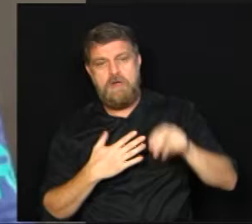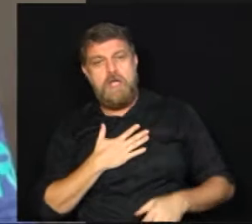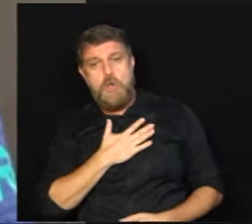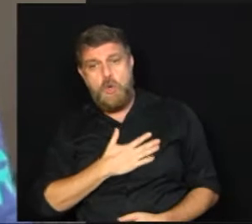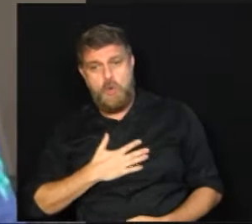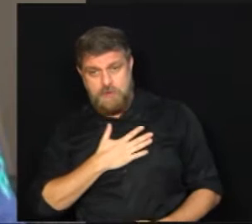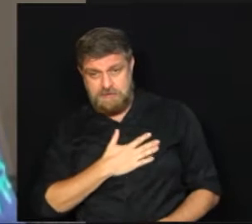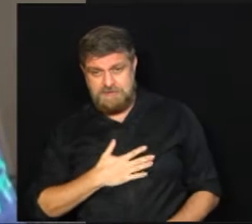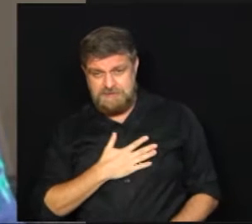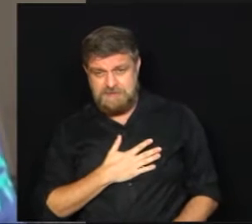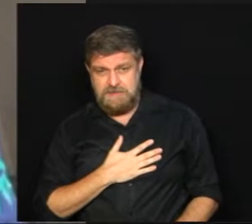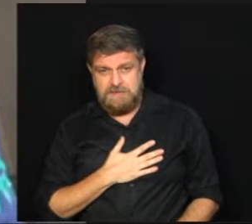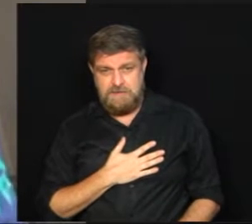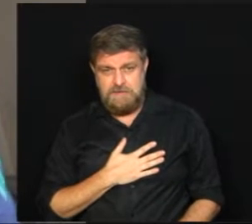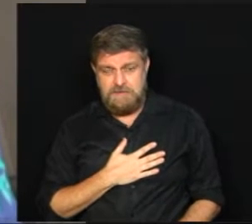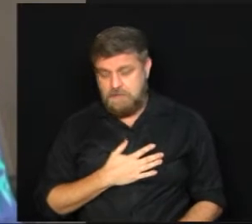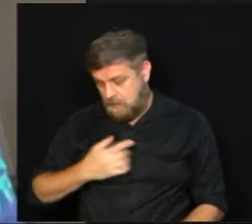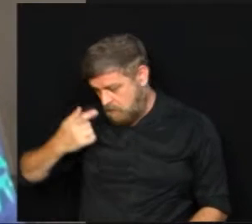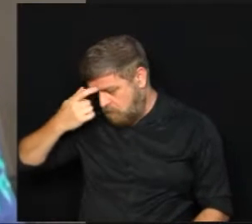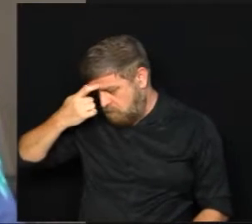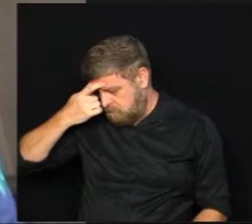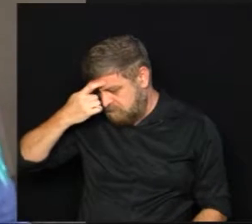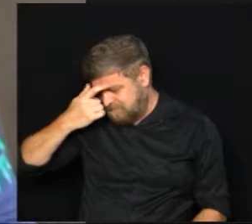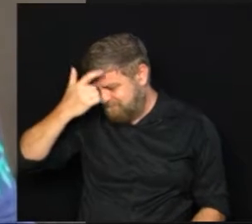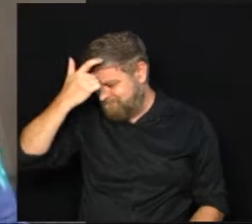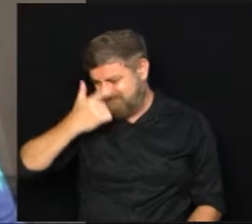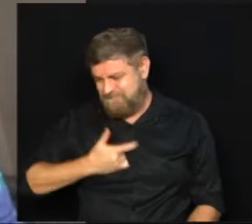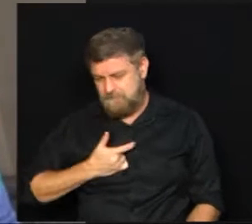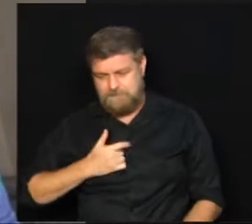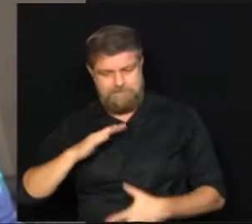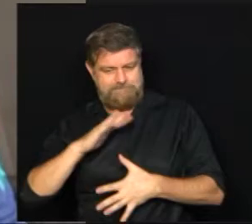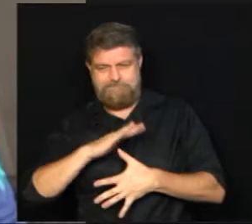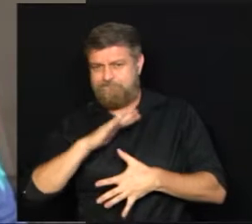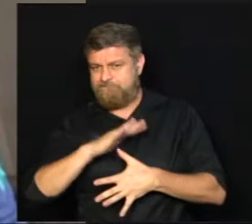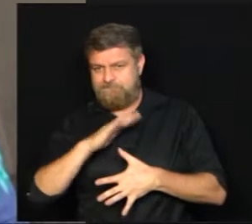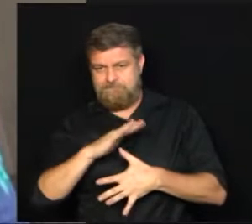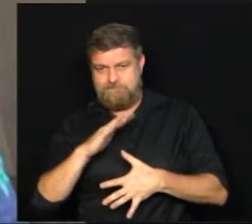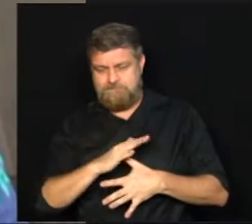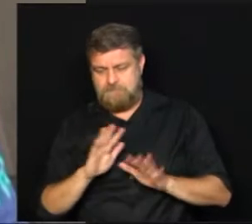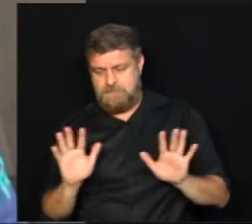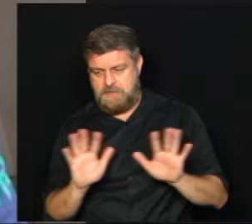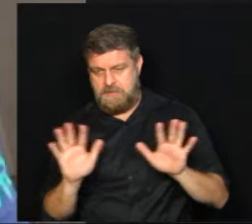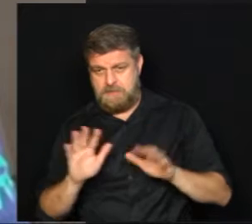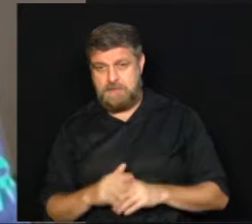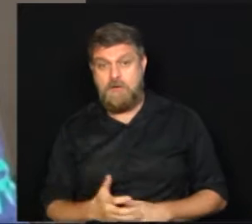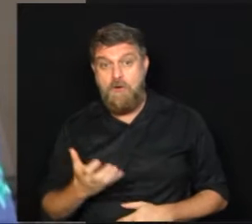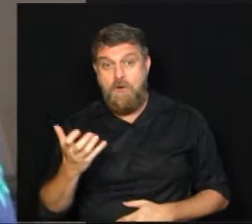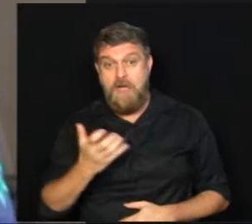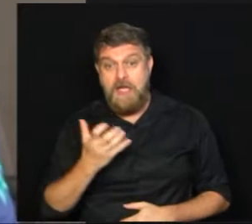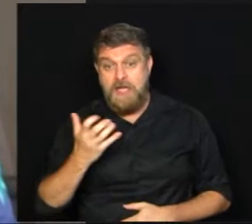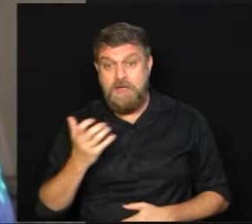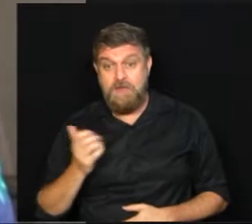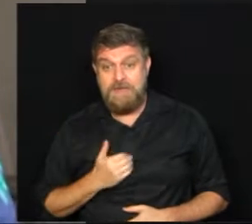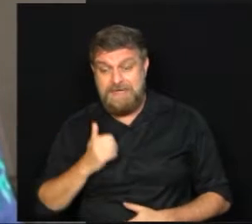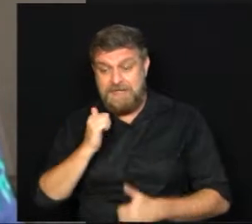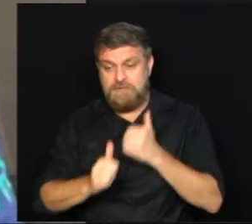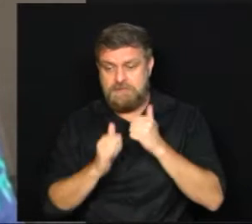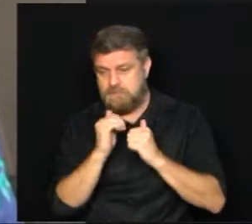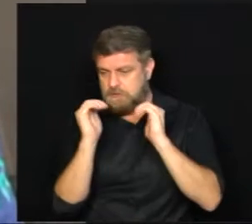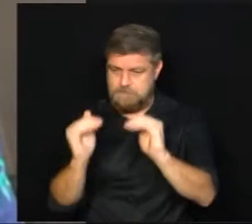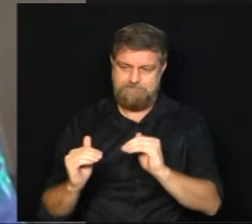sabia, eu tinha consciência que eu não era boa o suficiente para o nível que eu queria chegar dentro do